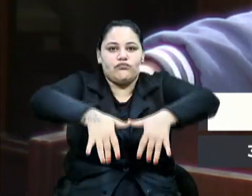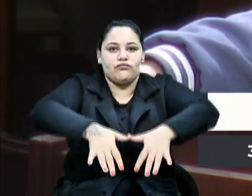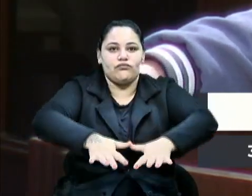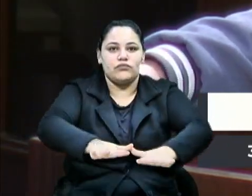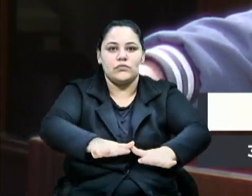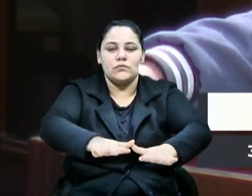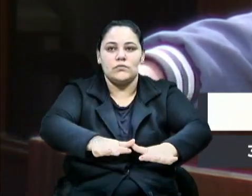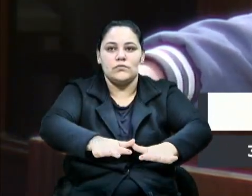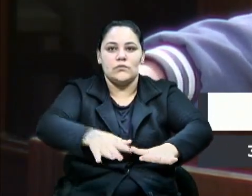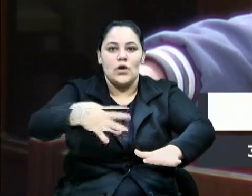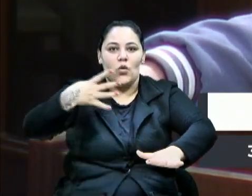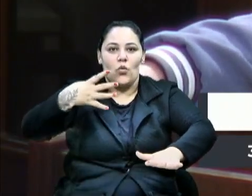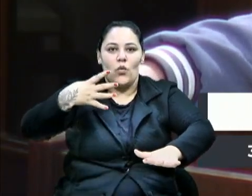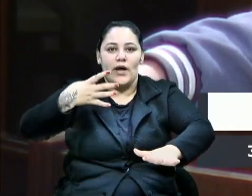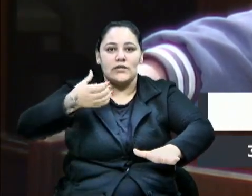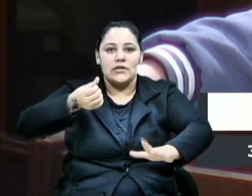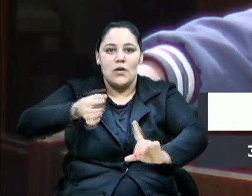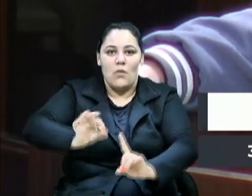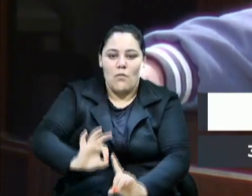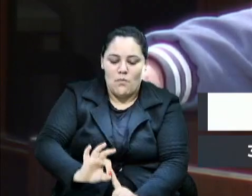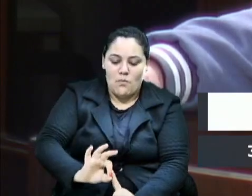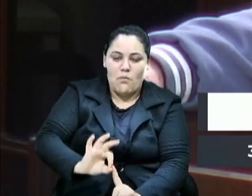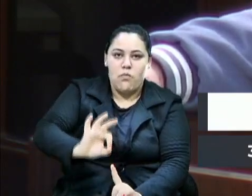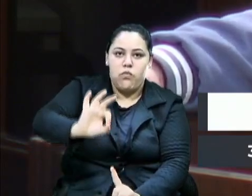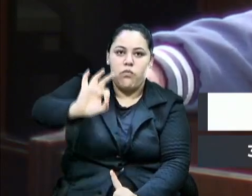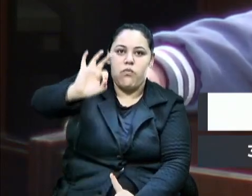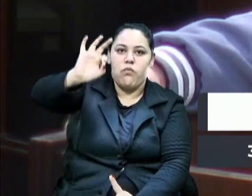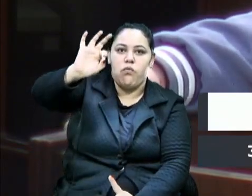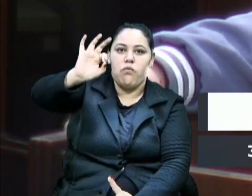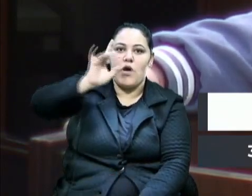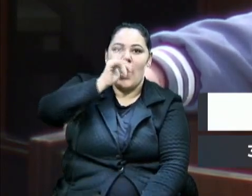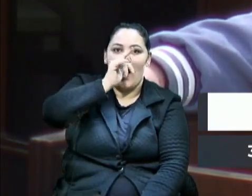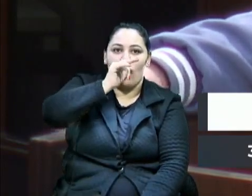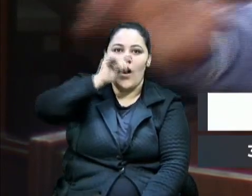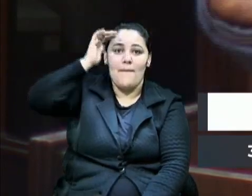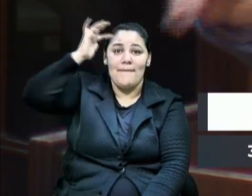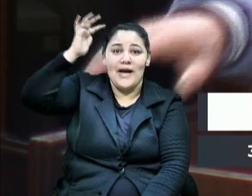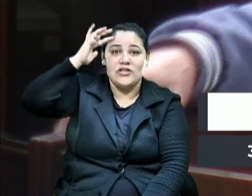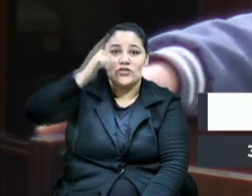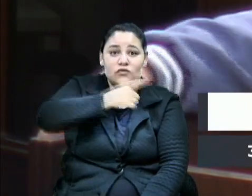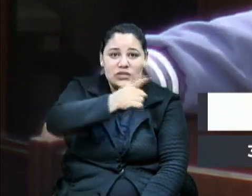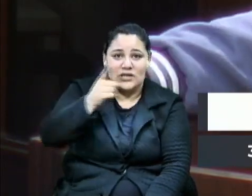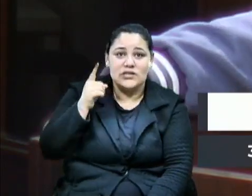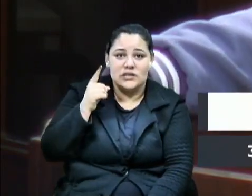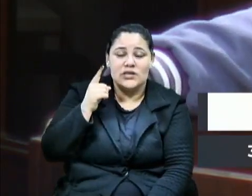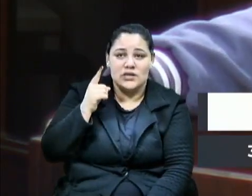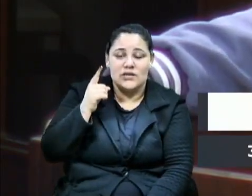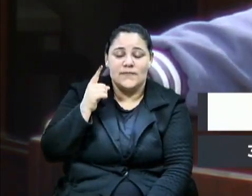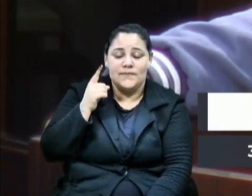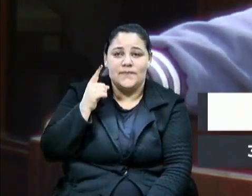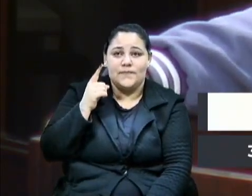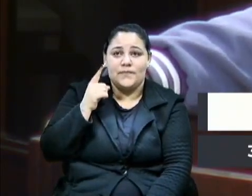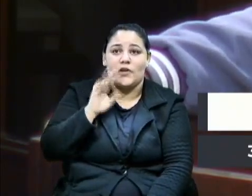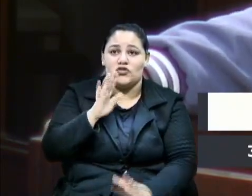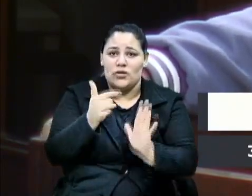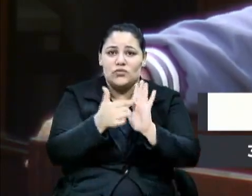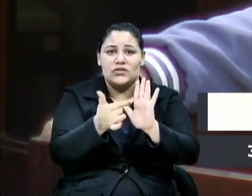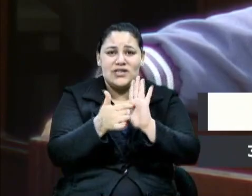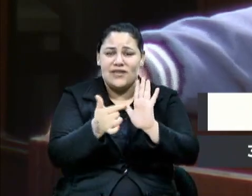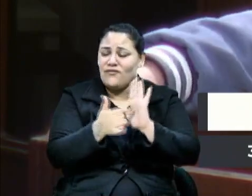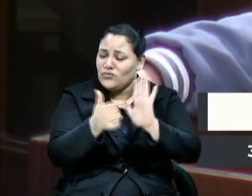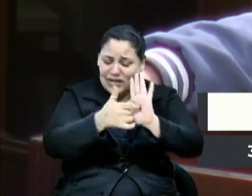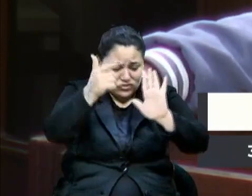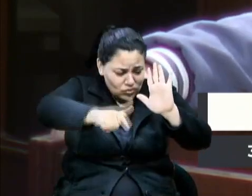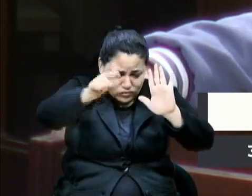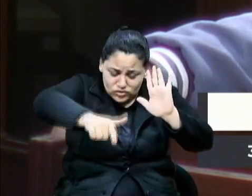4 a 6 metros. Imaginem vocês, ali mostrem as fotos depois, já mostrei, vou mostrar quantas vezes